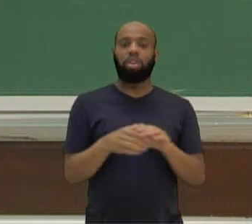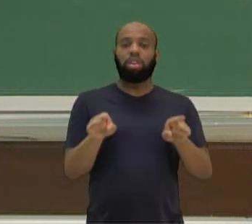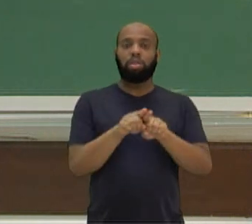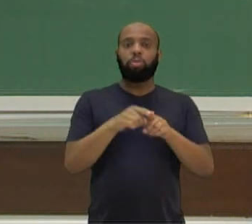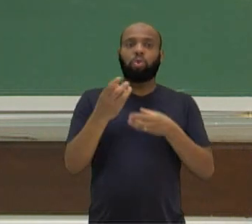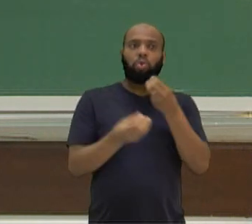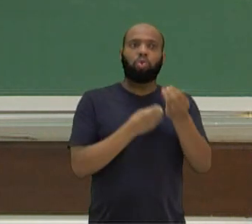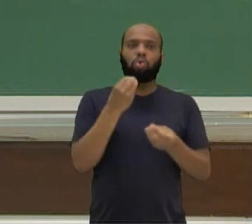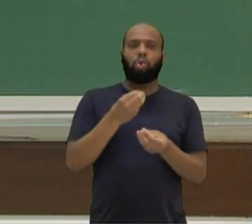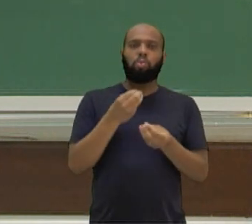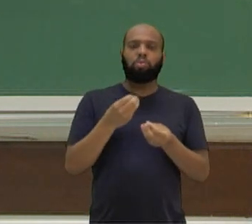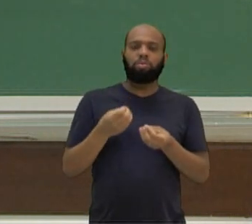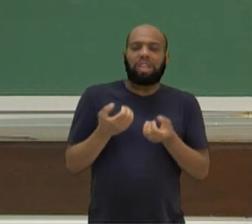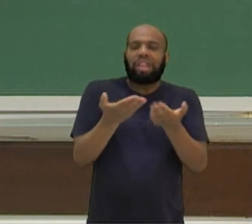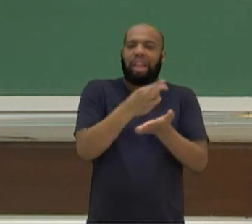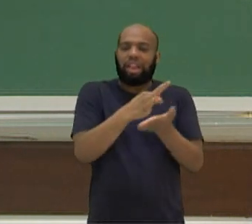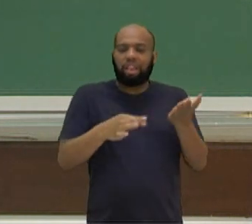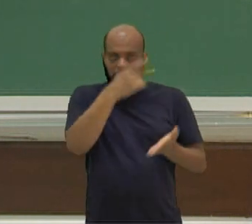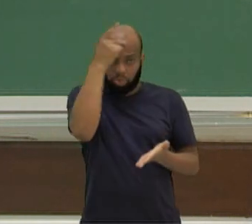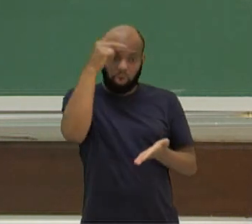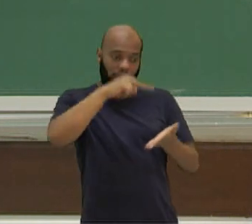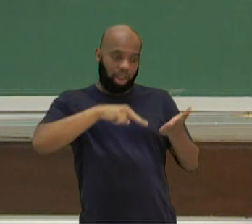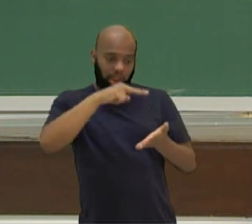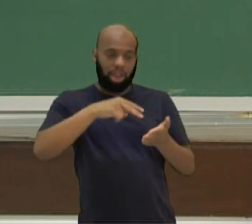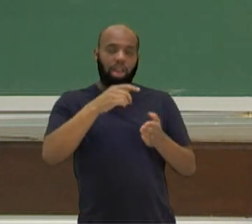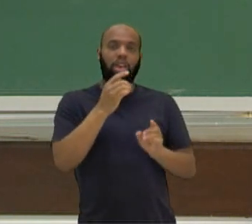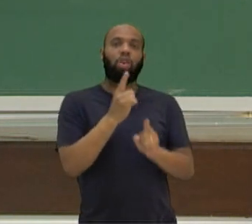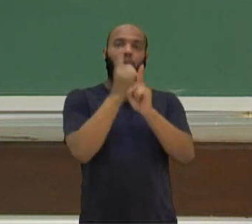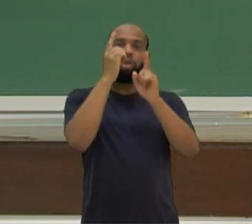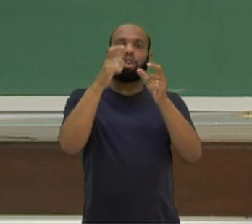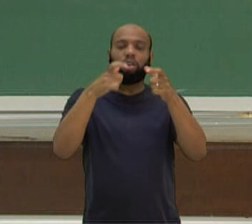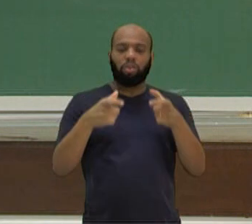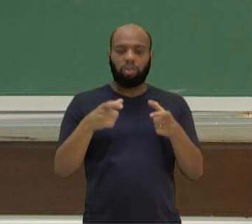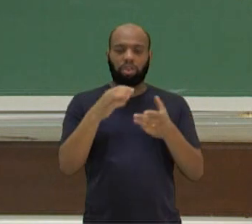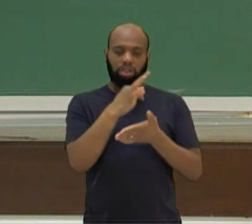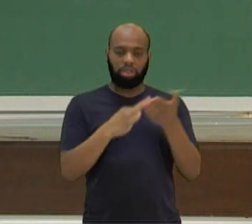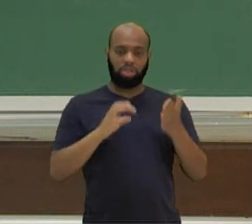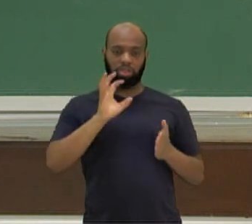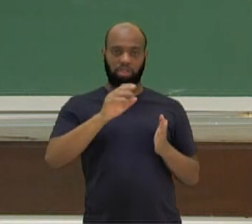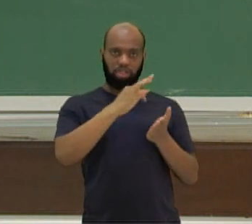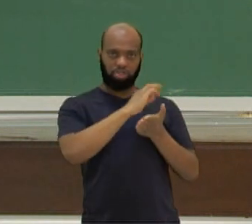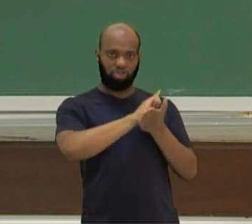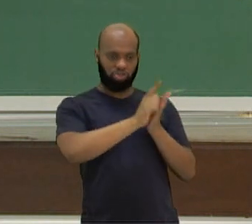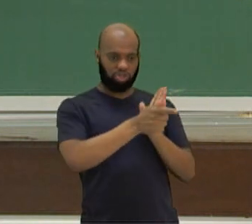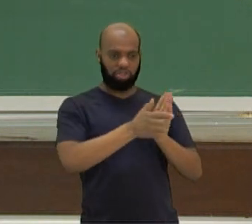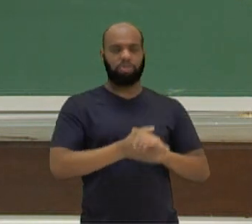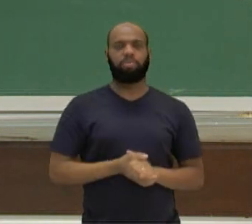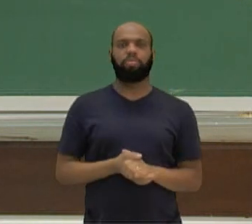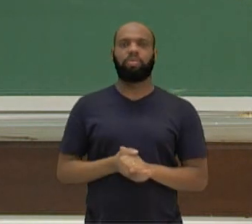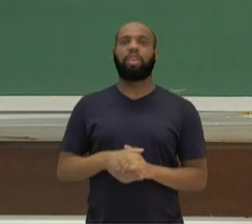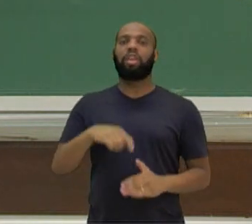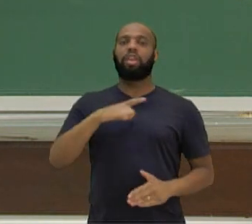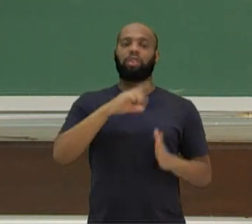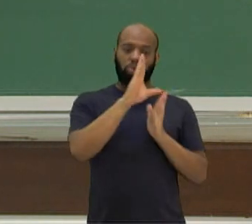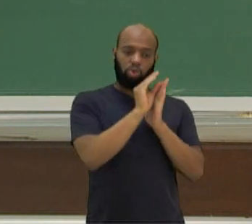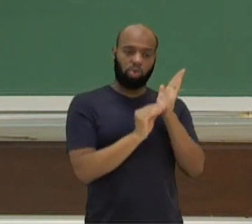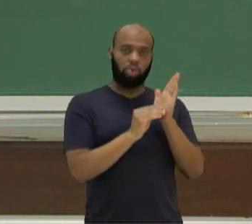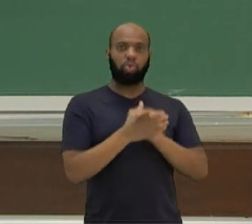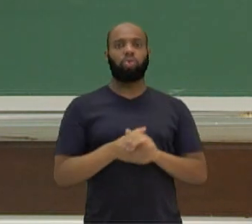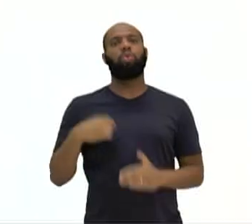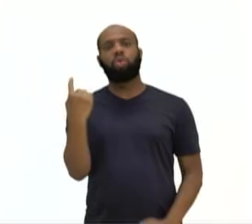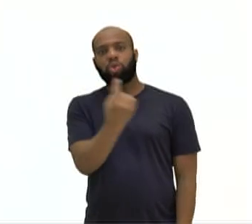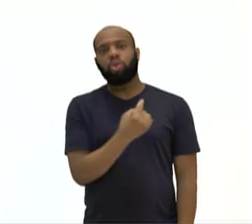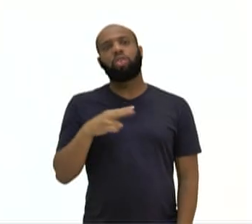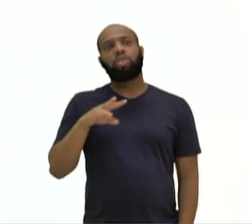de circulação também, onde nós podemos encontrar esse gênero textual. Os conteúdos que nós